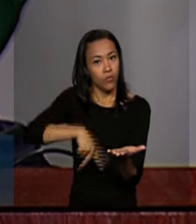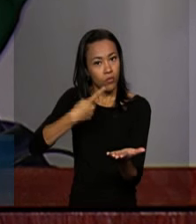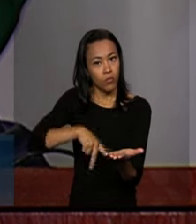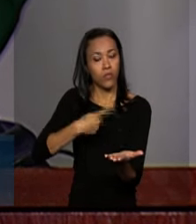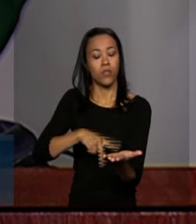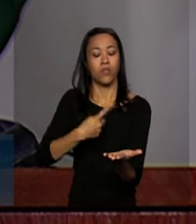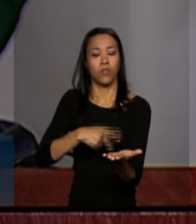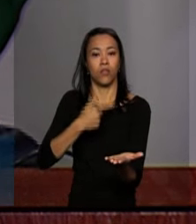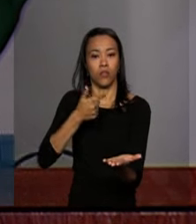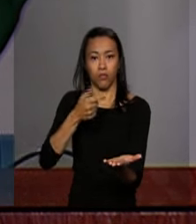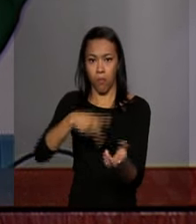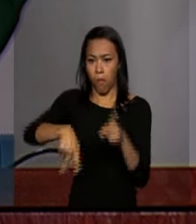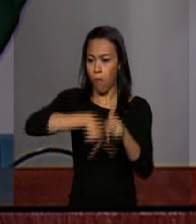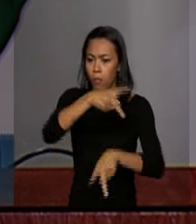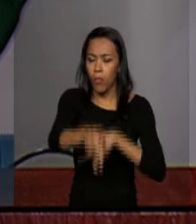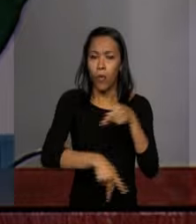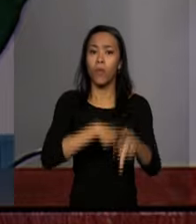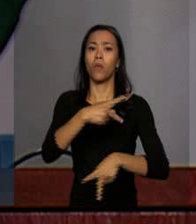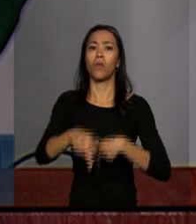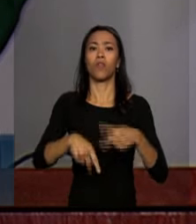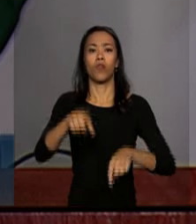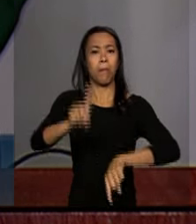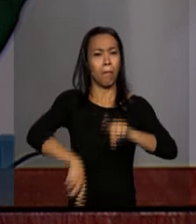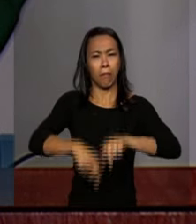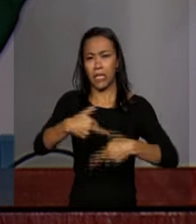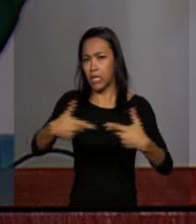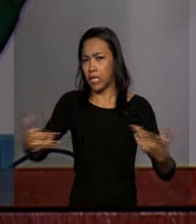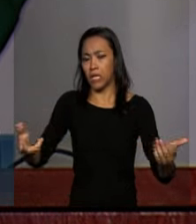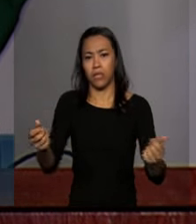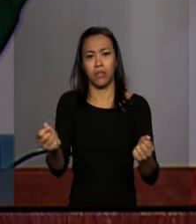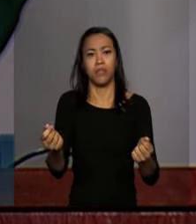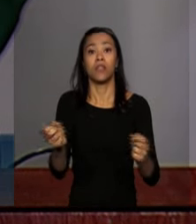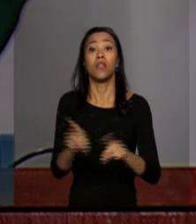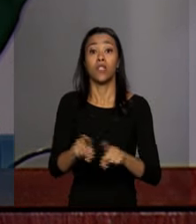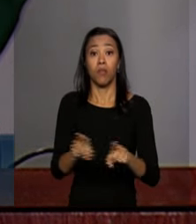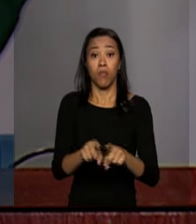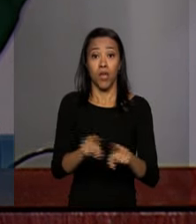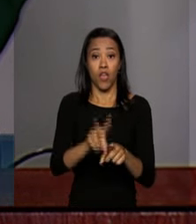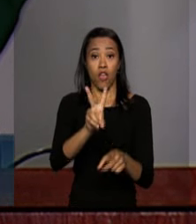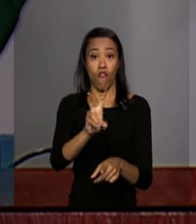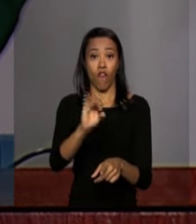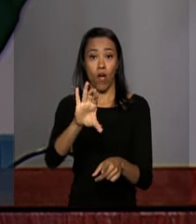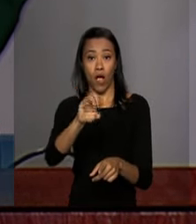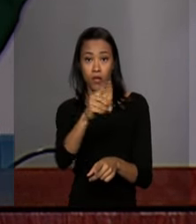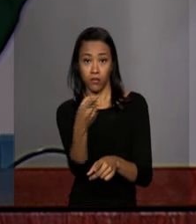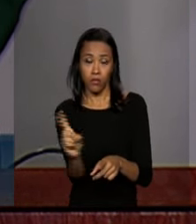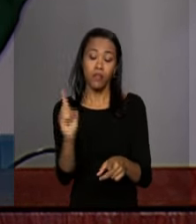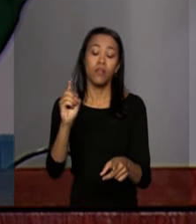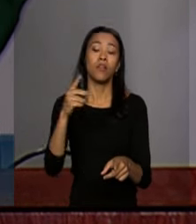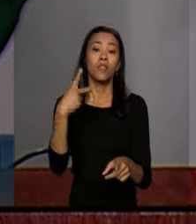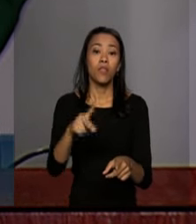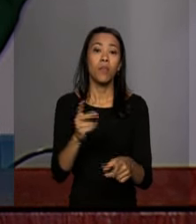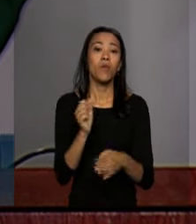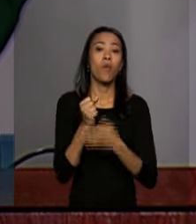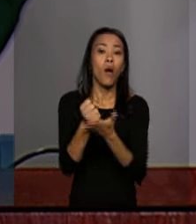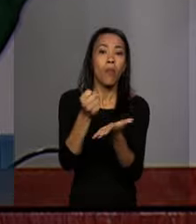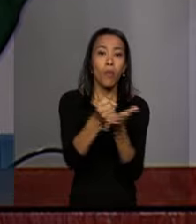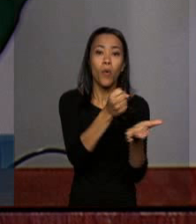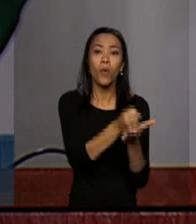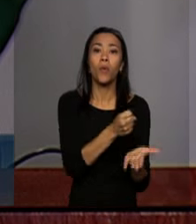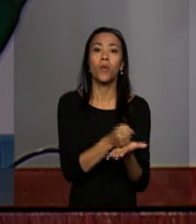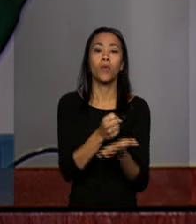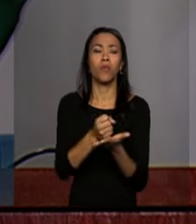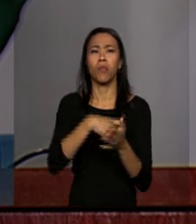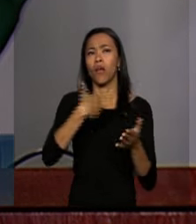dimensões, sua população, seu produto, sua vocação para o universalismo, sua contribuição para uma ordem internacional